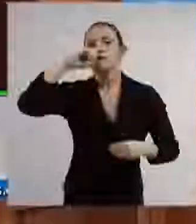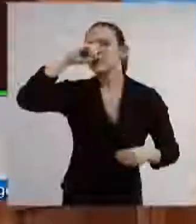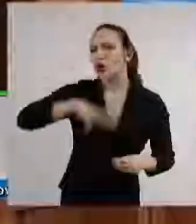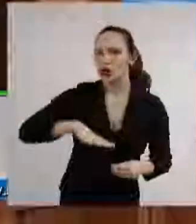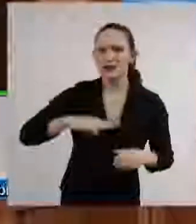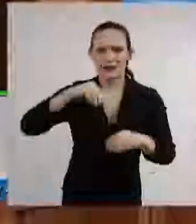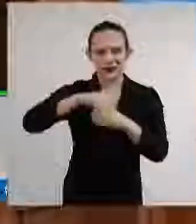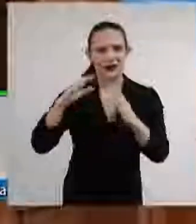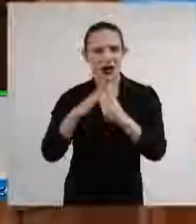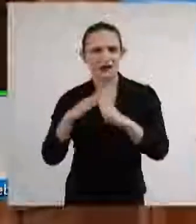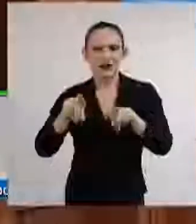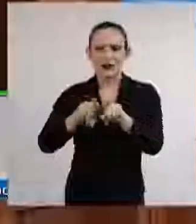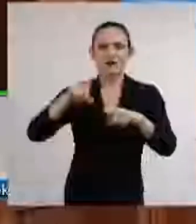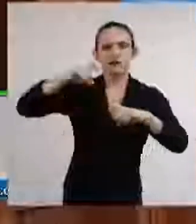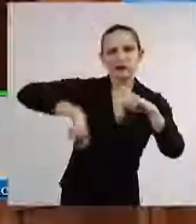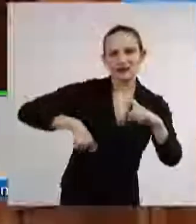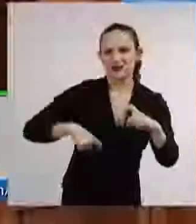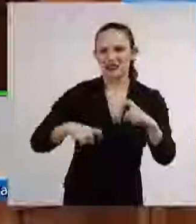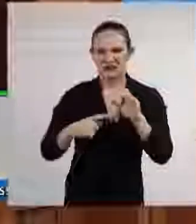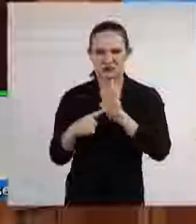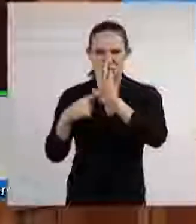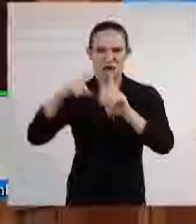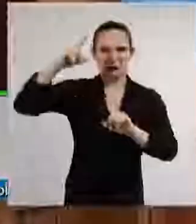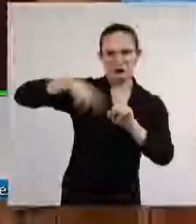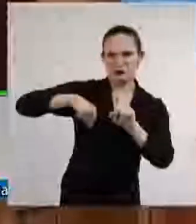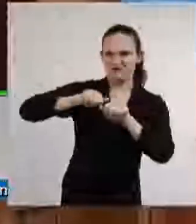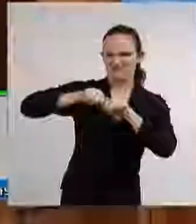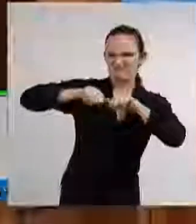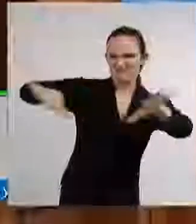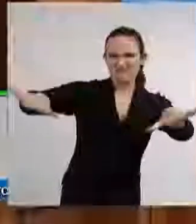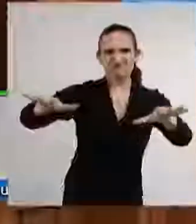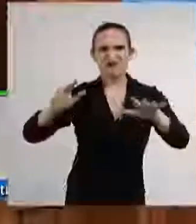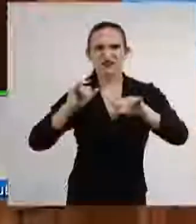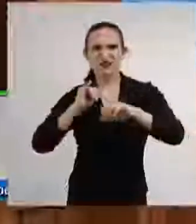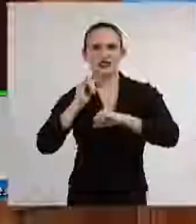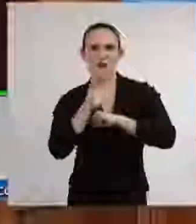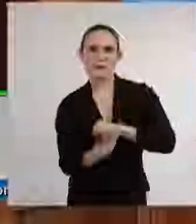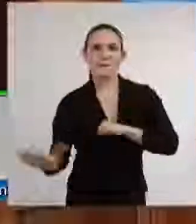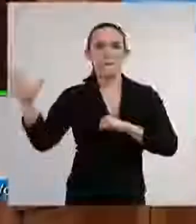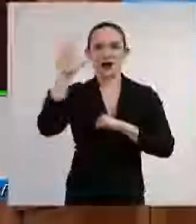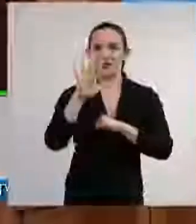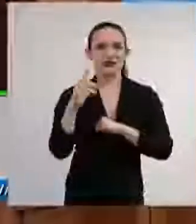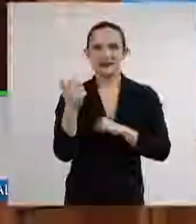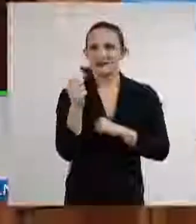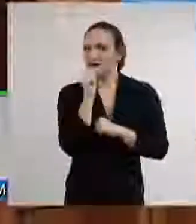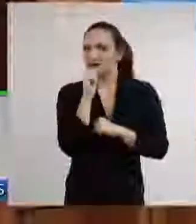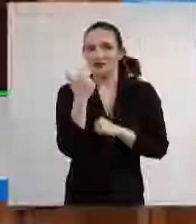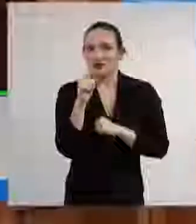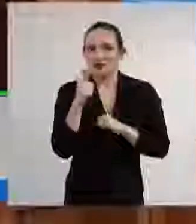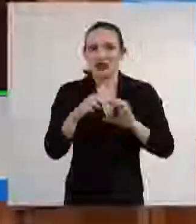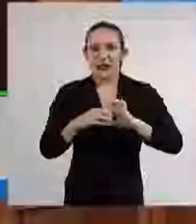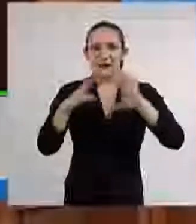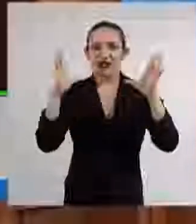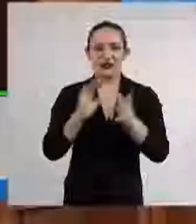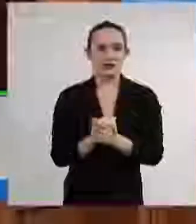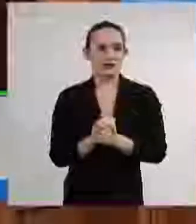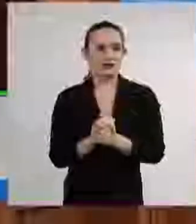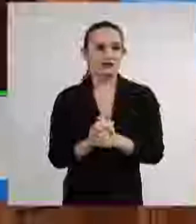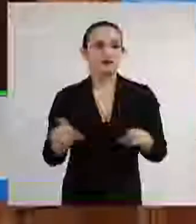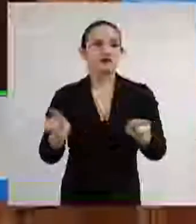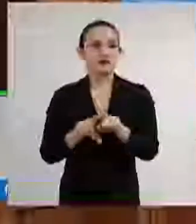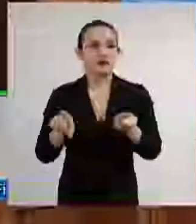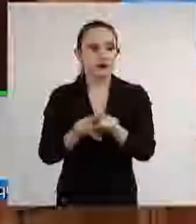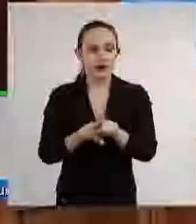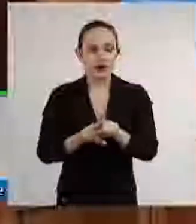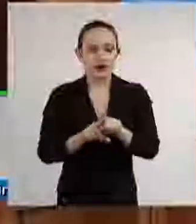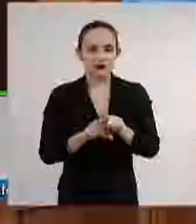pornografia de vingança, distribuição de imagens íntimas na internet sem autorização após o fim de um relacionamento, assédio no